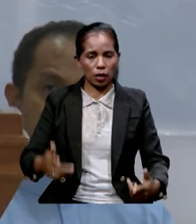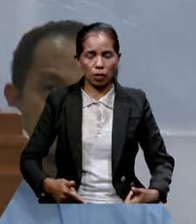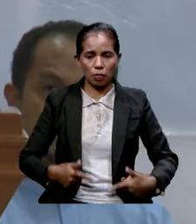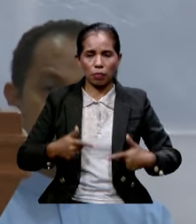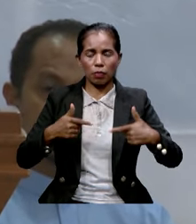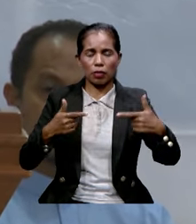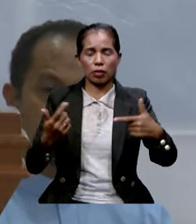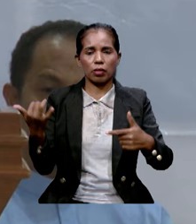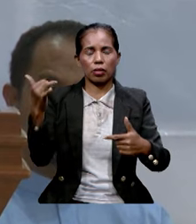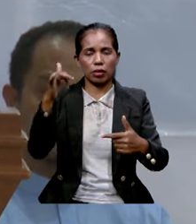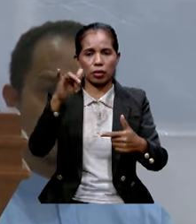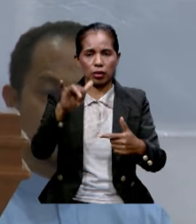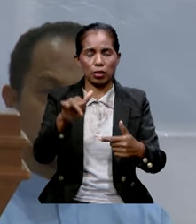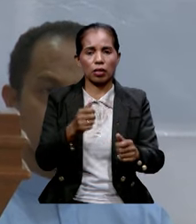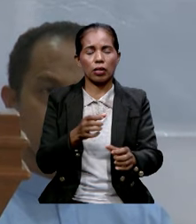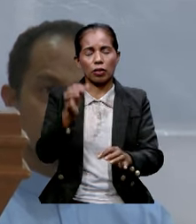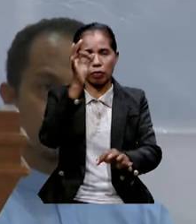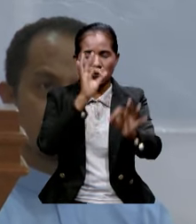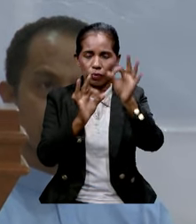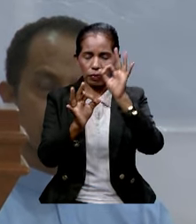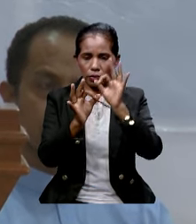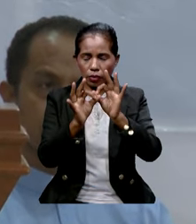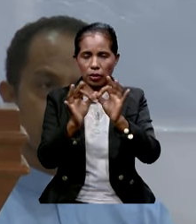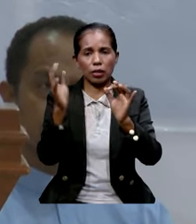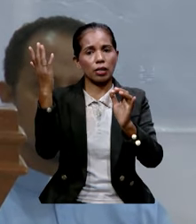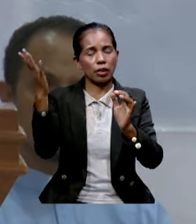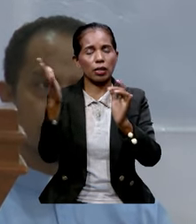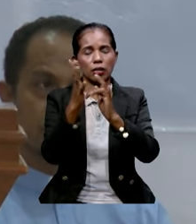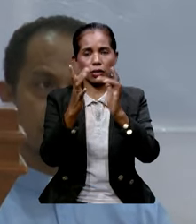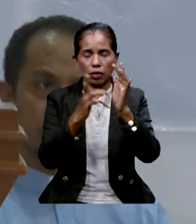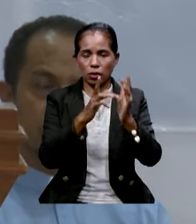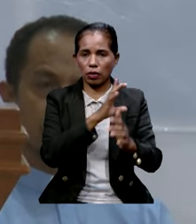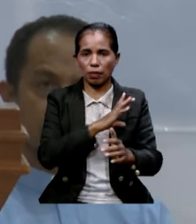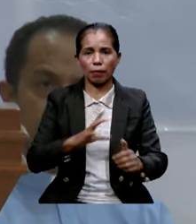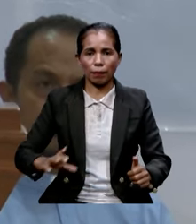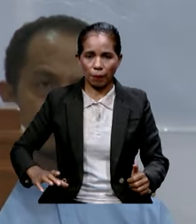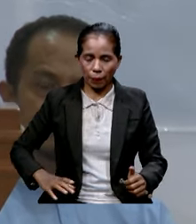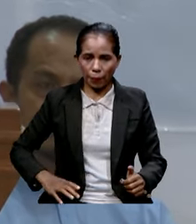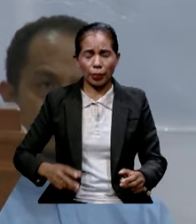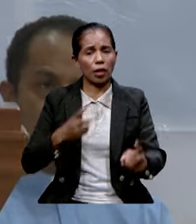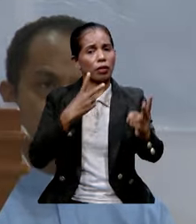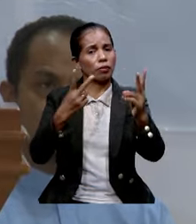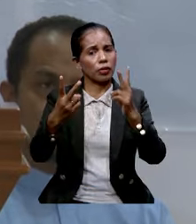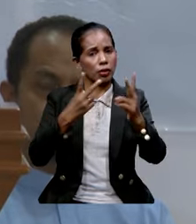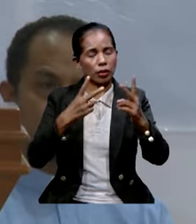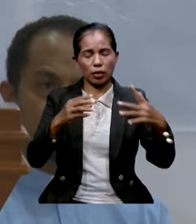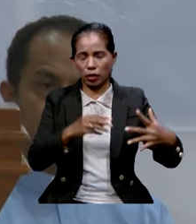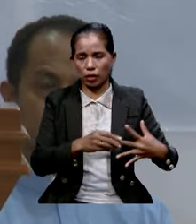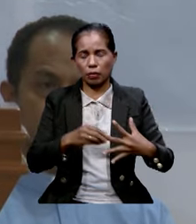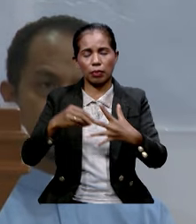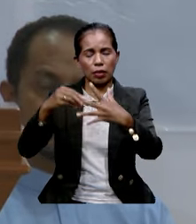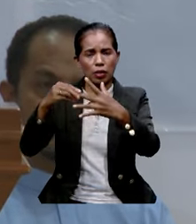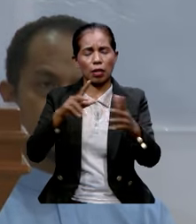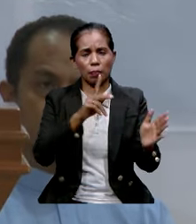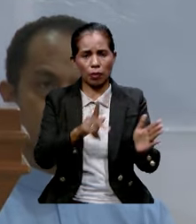nia originilidade fier Nian ia Christus Jesus. Visita oficial ne planeia